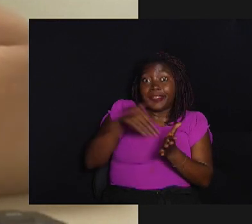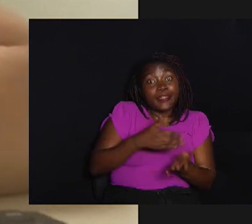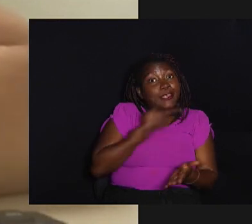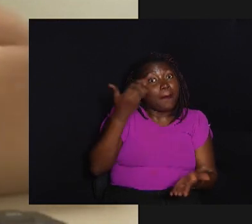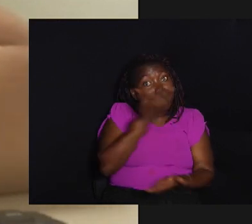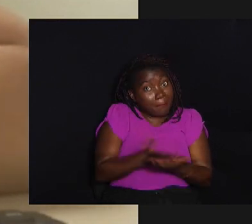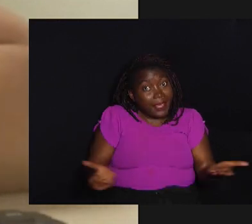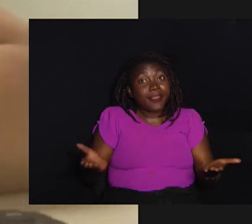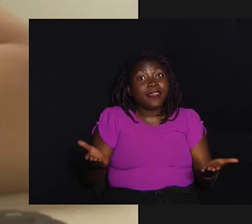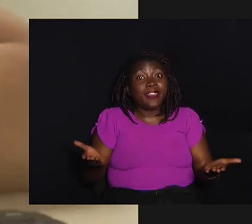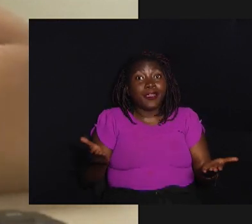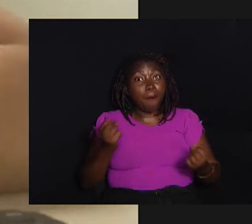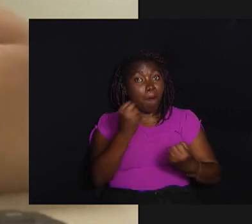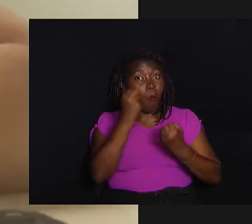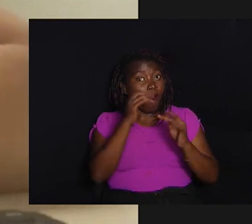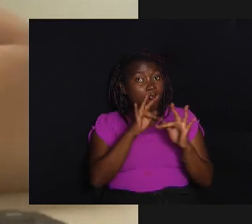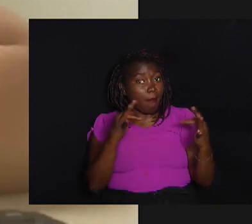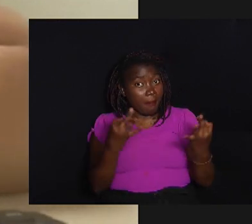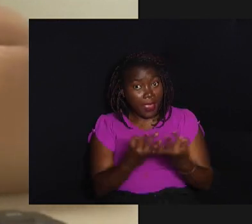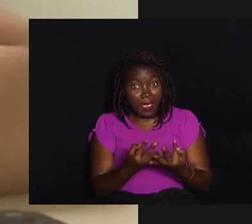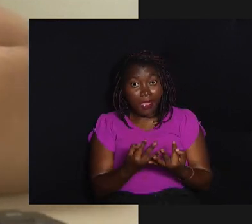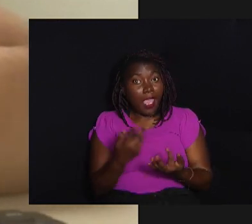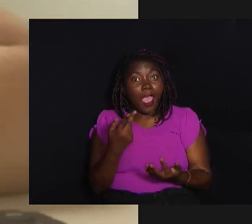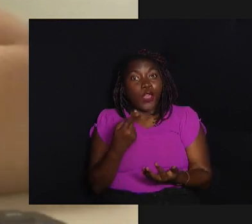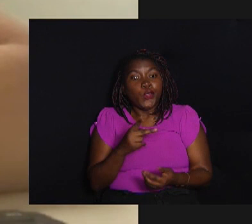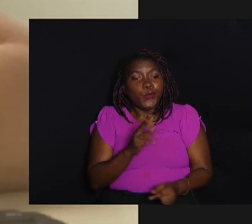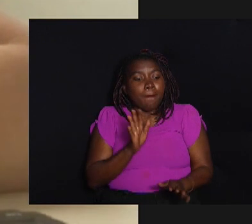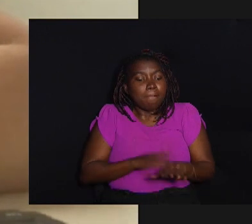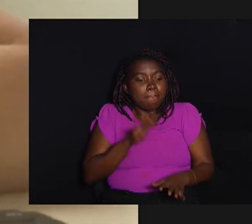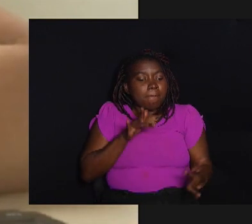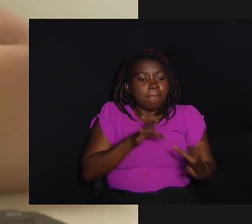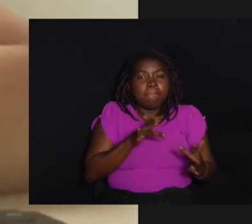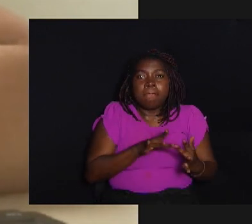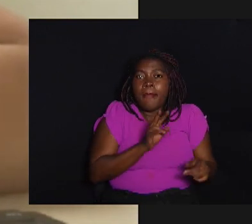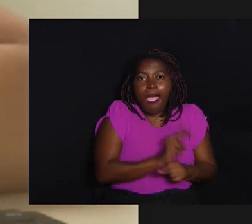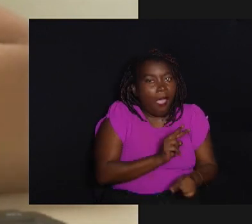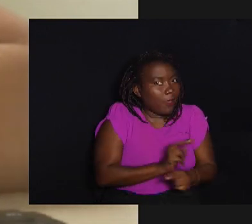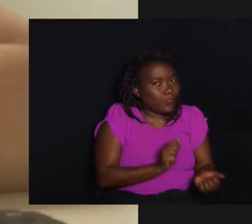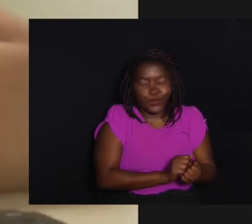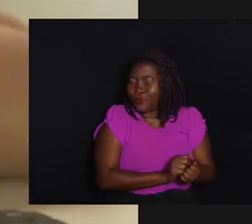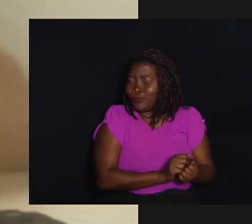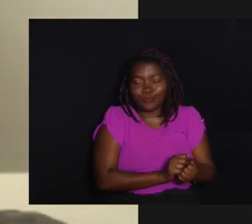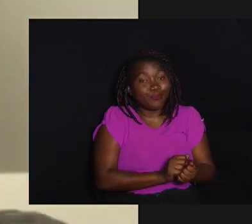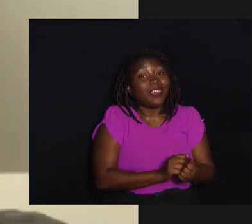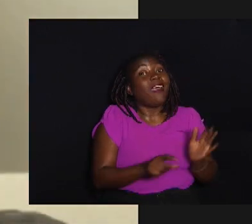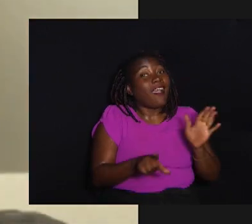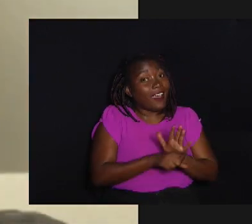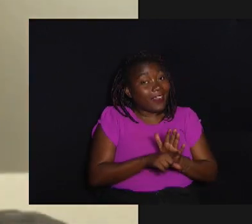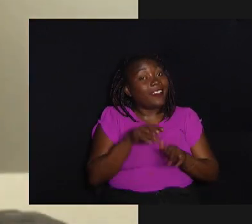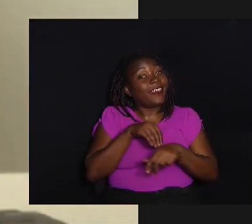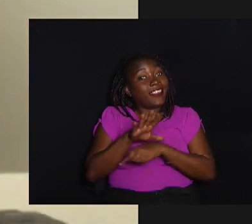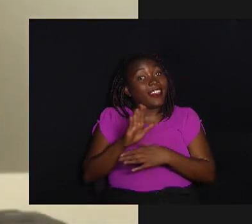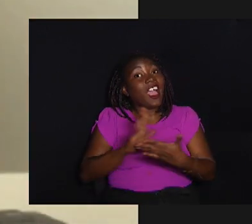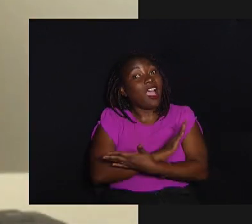poder familiar, né? O genitor, a genitora não poder mais ter um convívio com essa criança. A lei traz algumas hipóteses